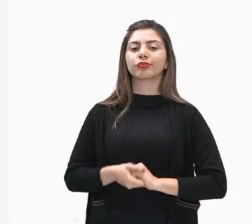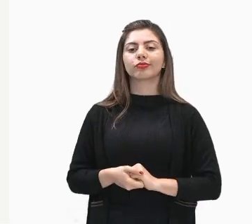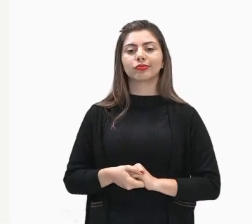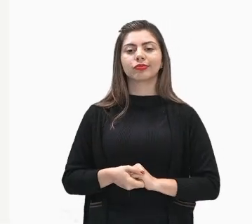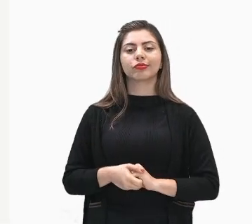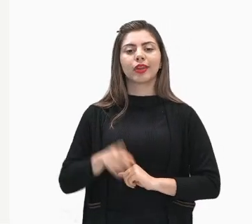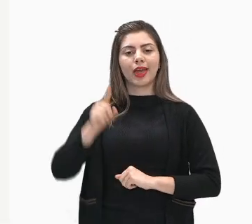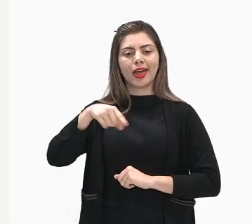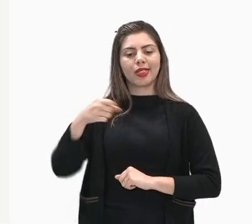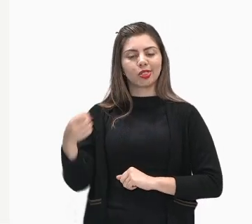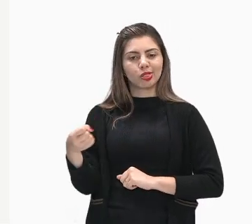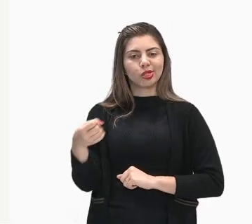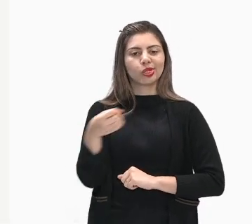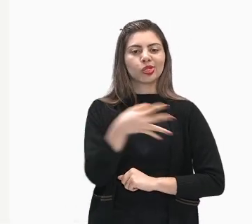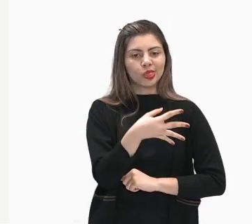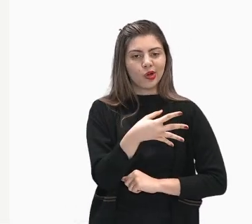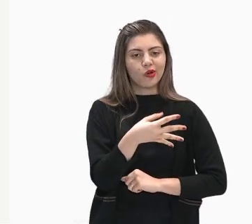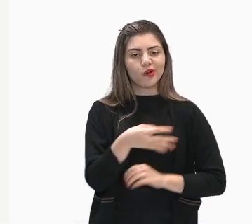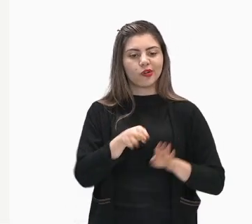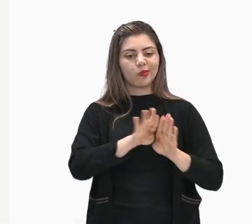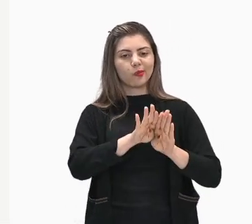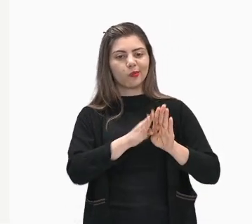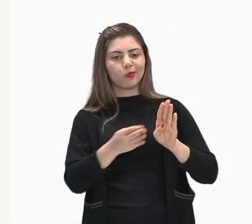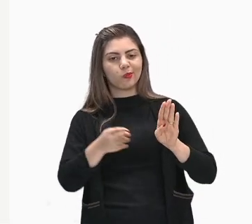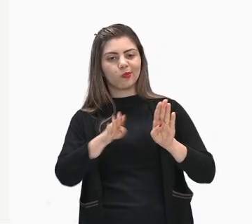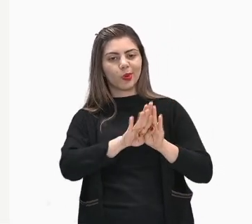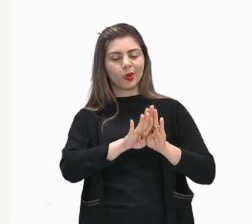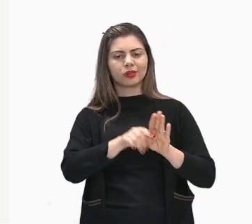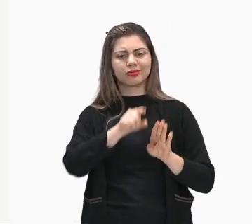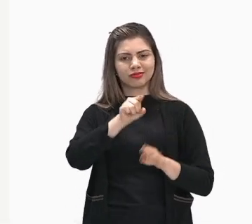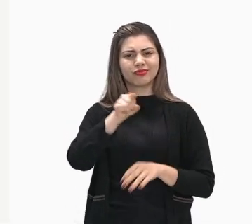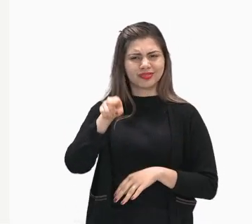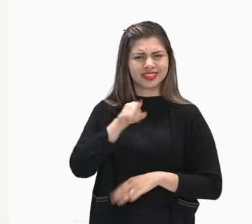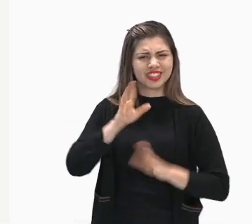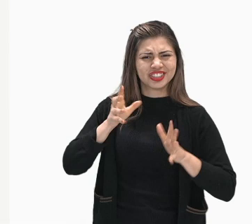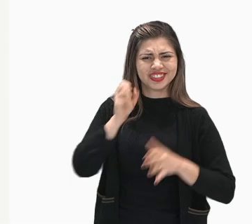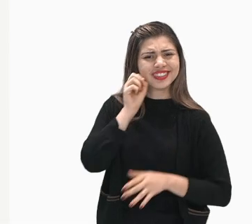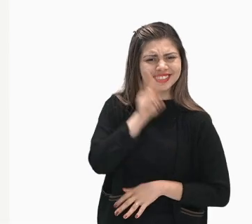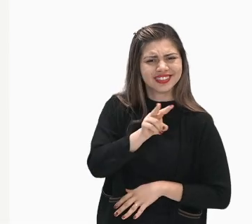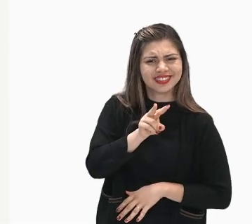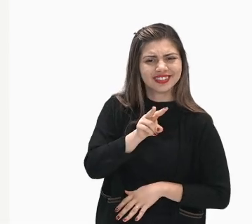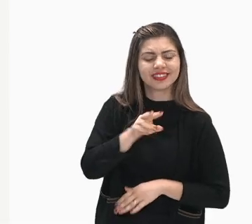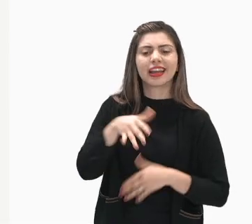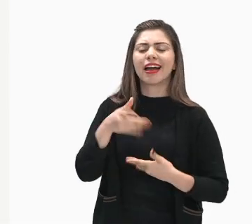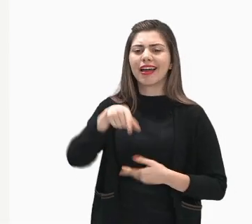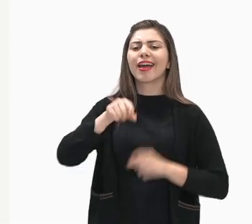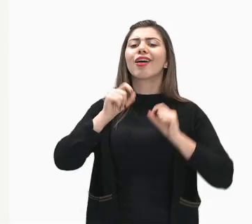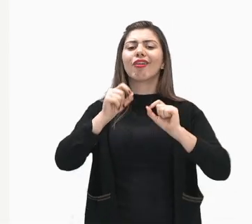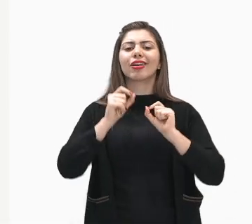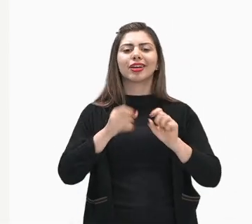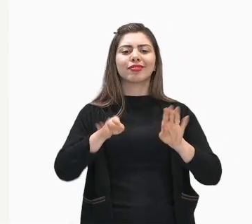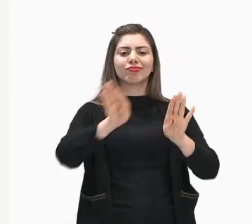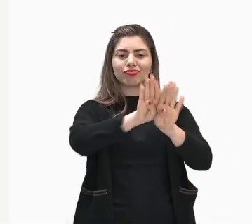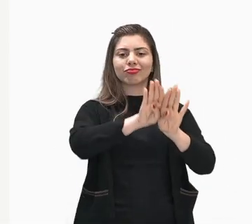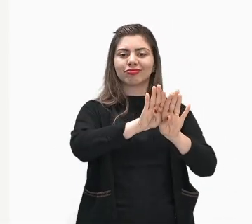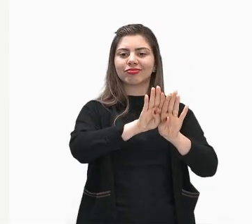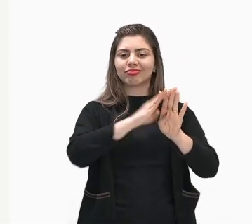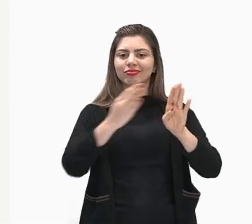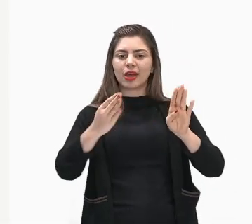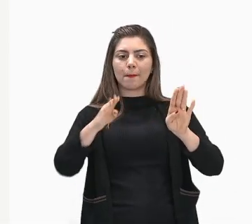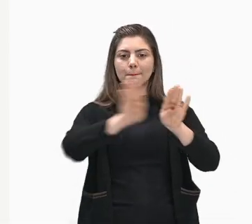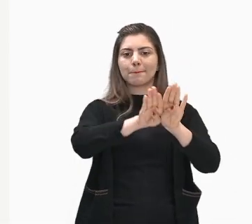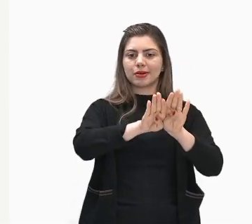modernas fechaduras. Não sei se você já viu, já teve a oportunidade de ver uma fechadura